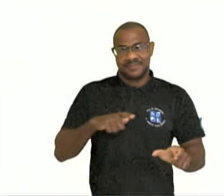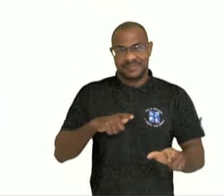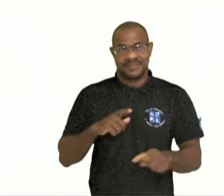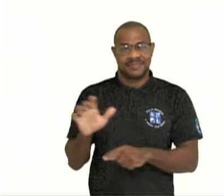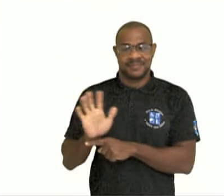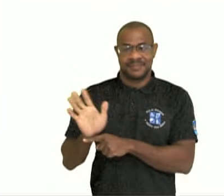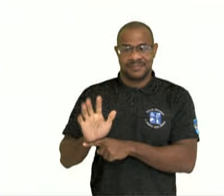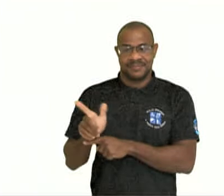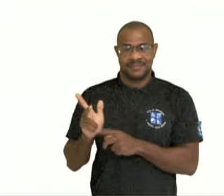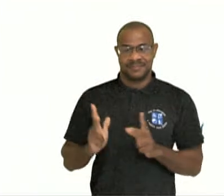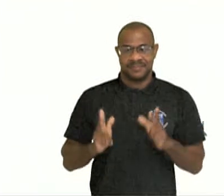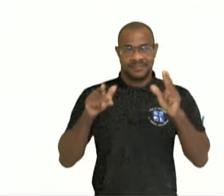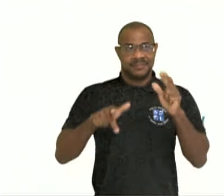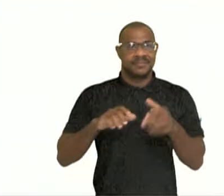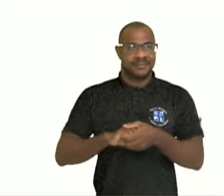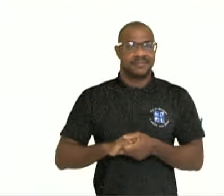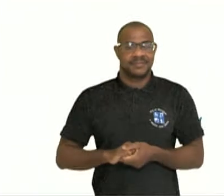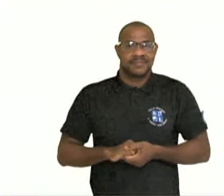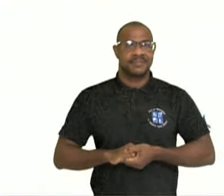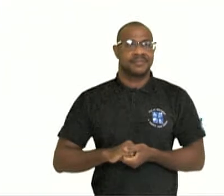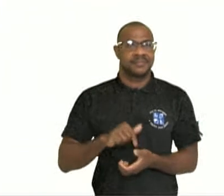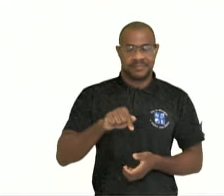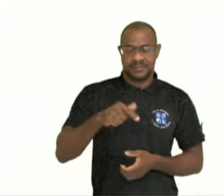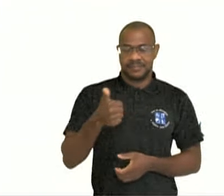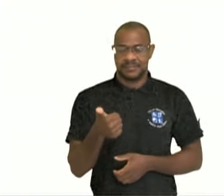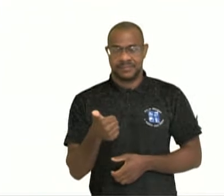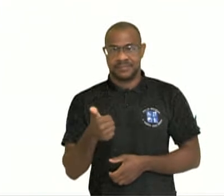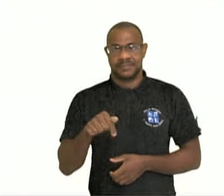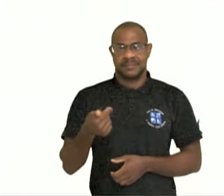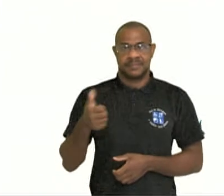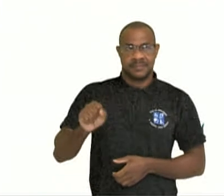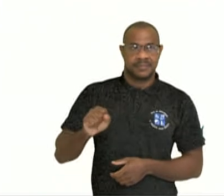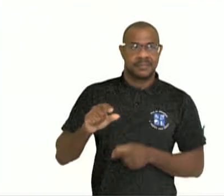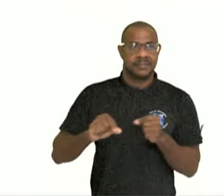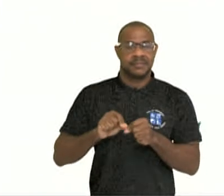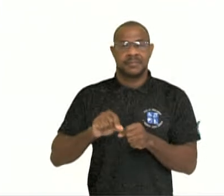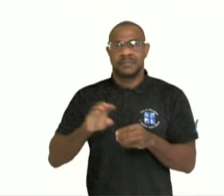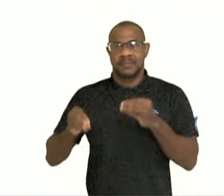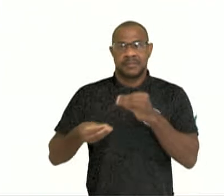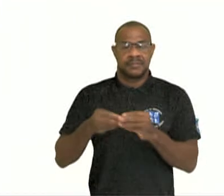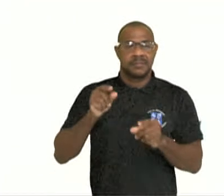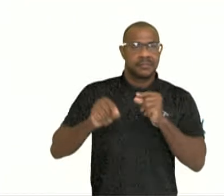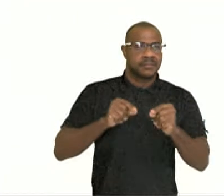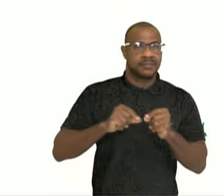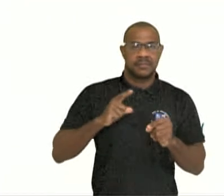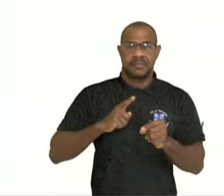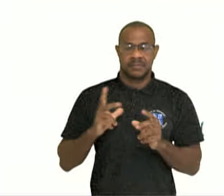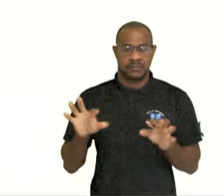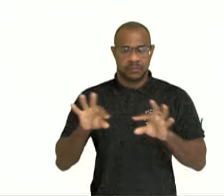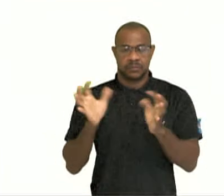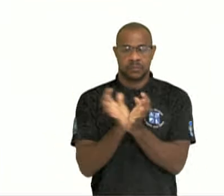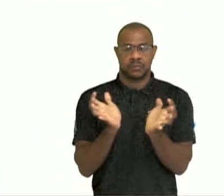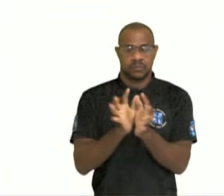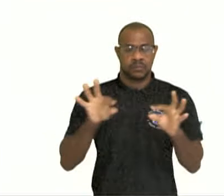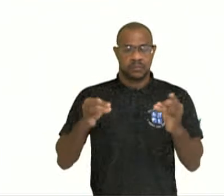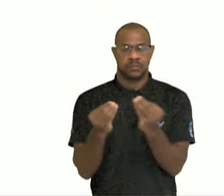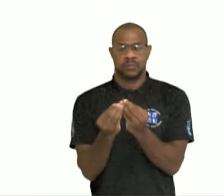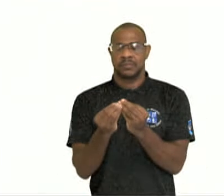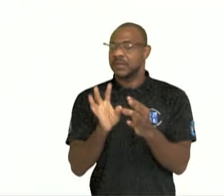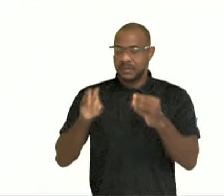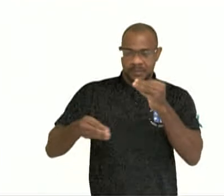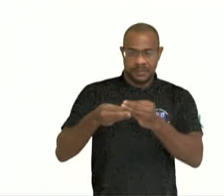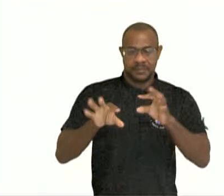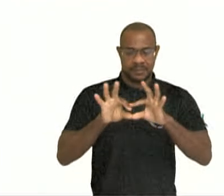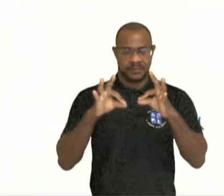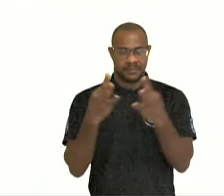de 1971 a 1978, não formam parte desse velho clichê de núcleo familiar, formado por uma